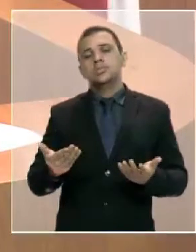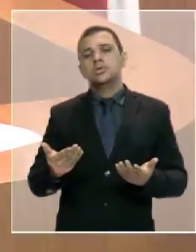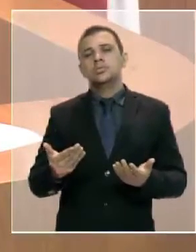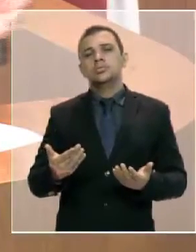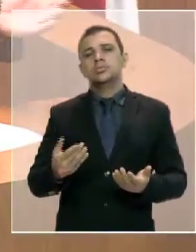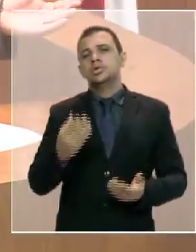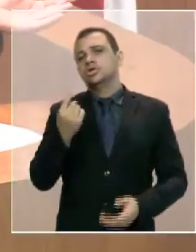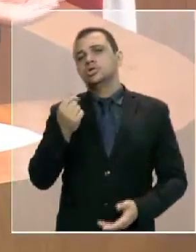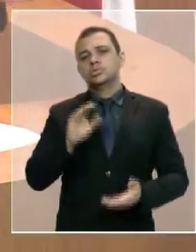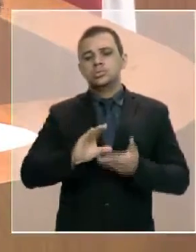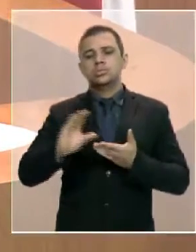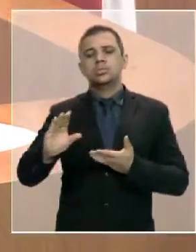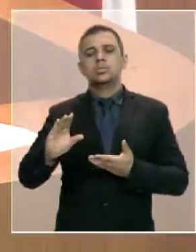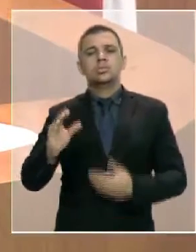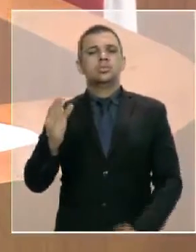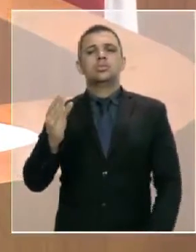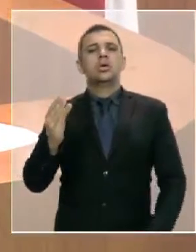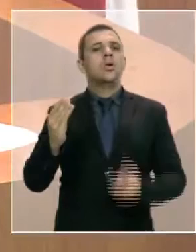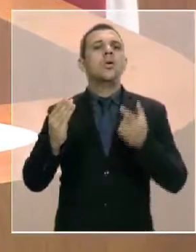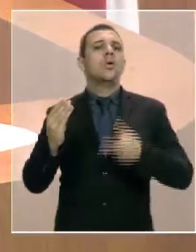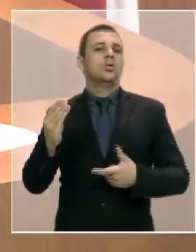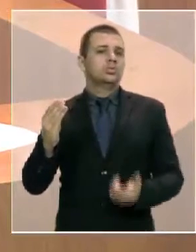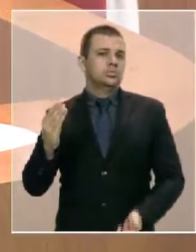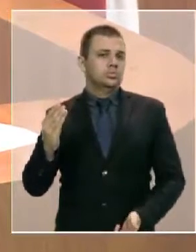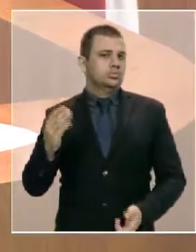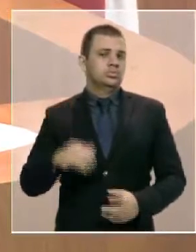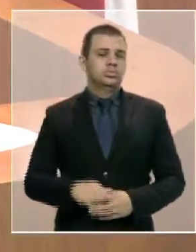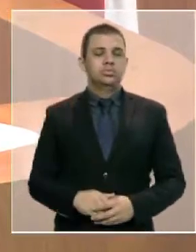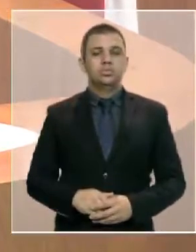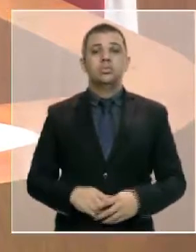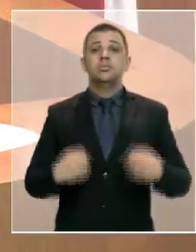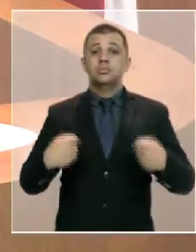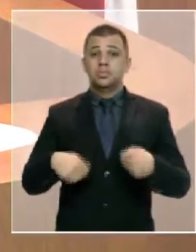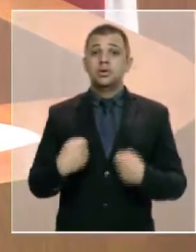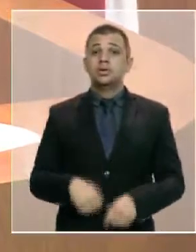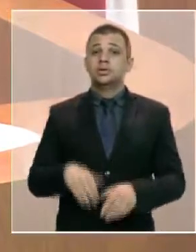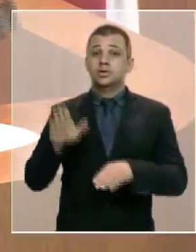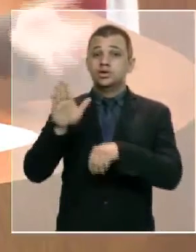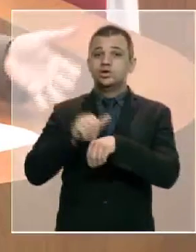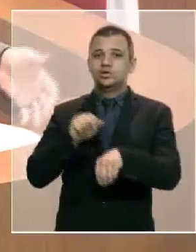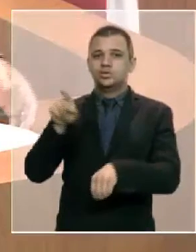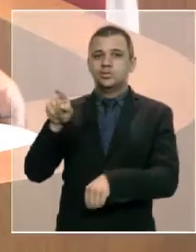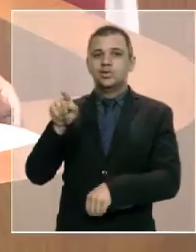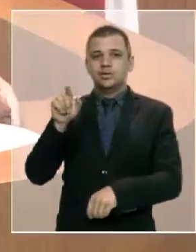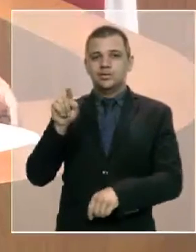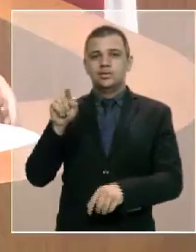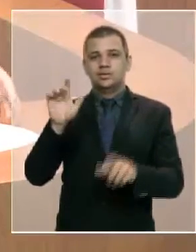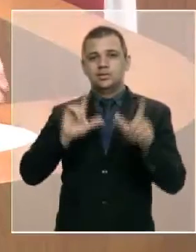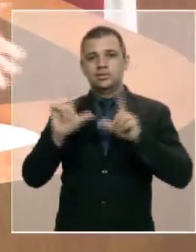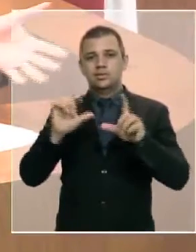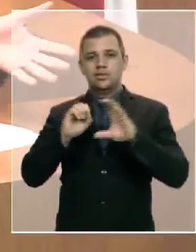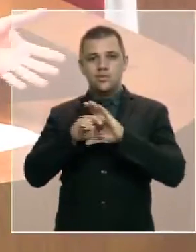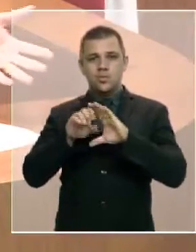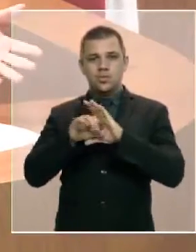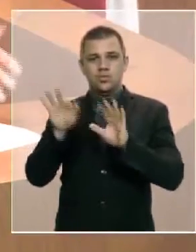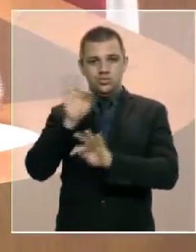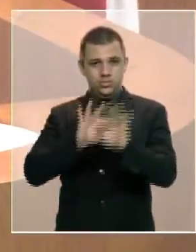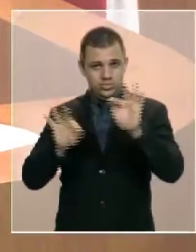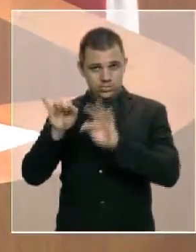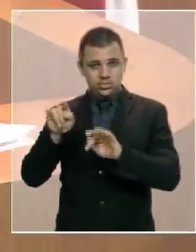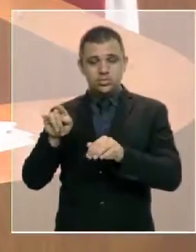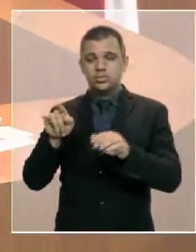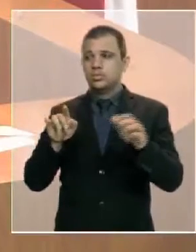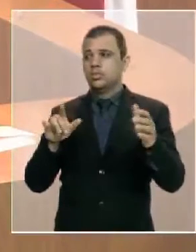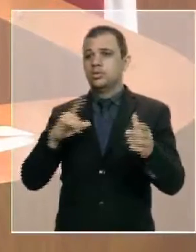A gente vai ter que trazer aquele repórter do Fantástico, deputado Adriano Sarney. Cadê o dinheiro que estava aqui? Tem que procurar. Eu